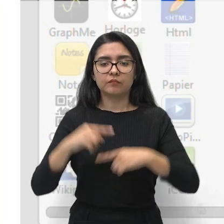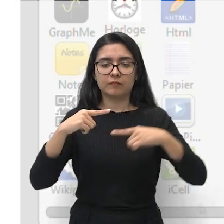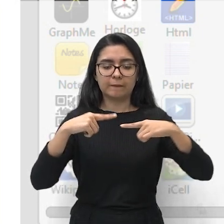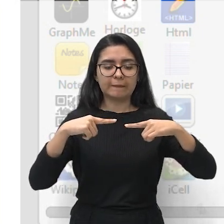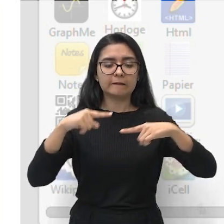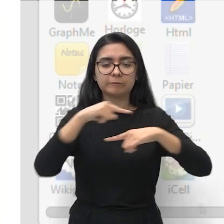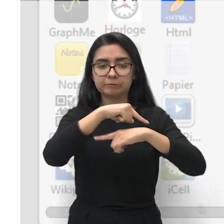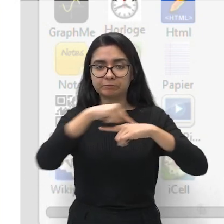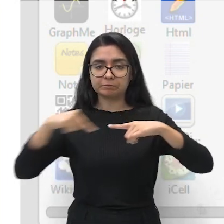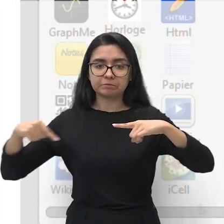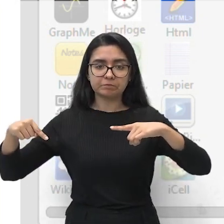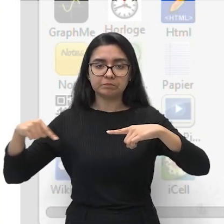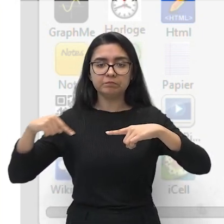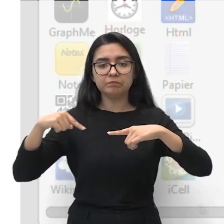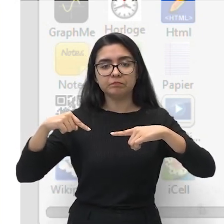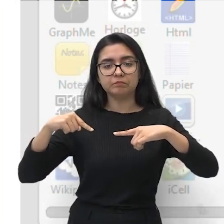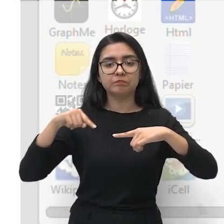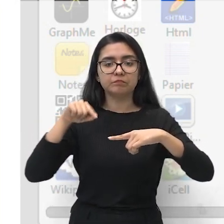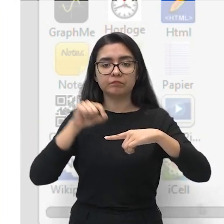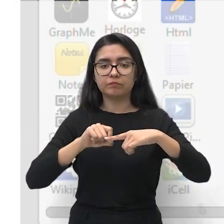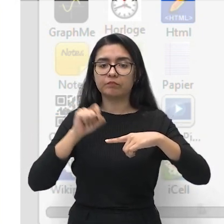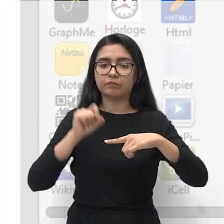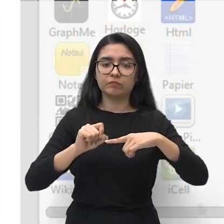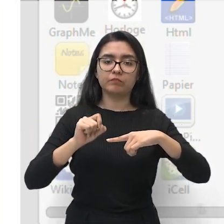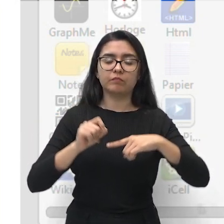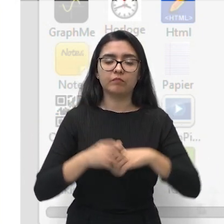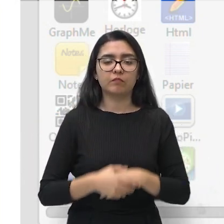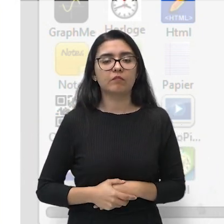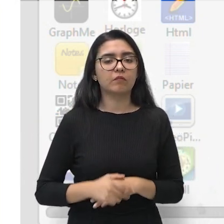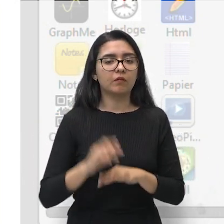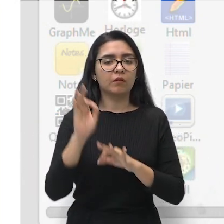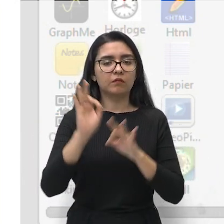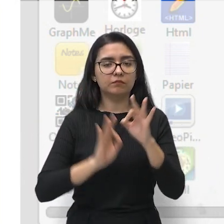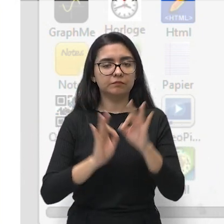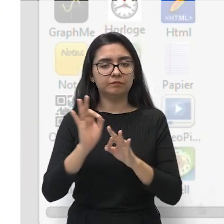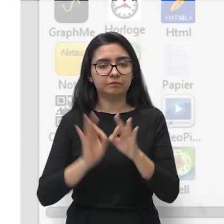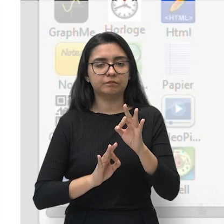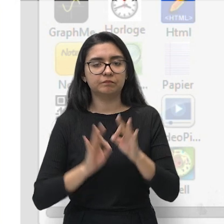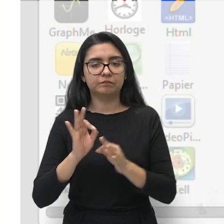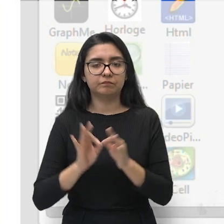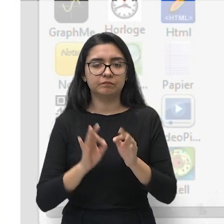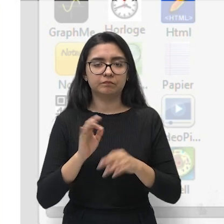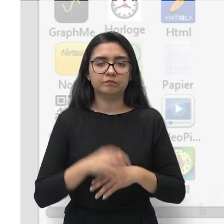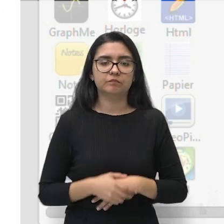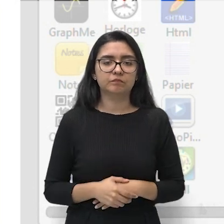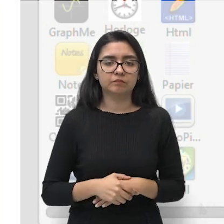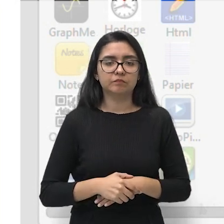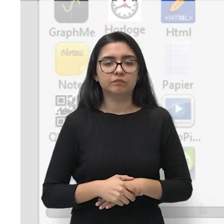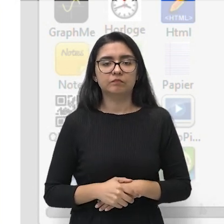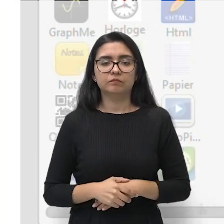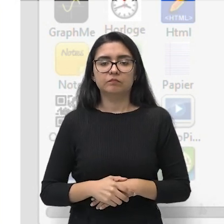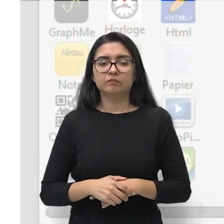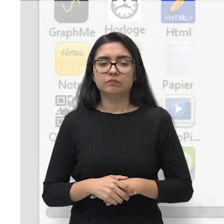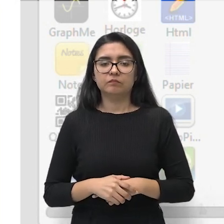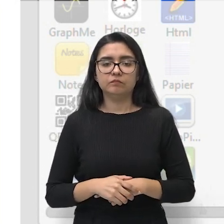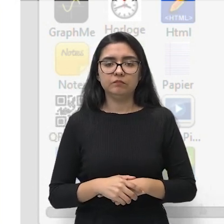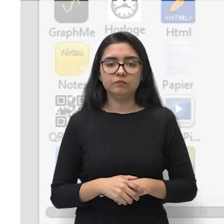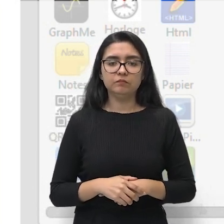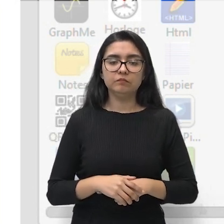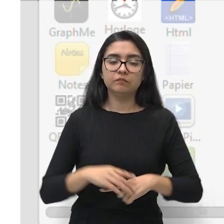Vamos posicionar ele aqui. Deixa eu só dar uma inclinada nele aqui. Aí vamos posicionar ele aqui